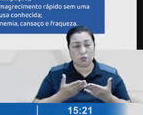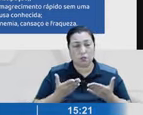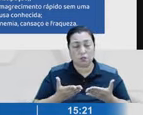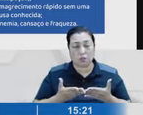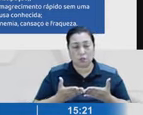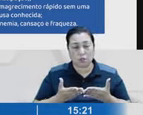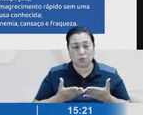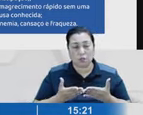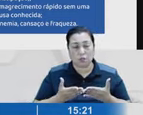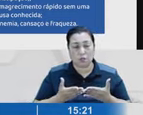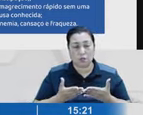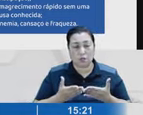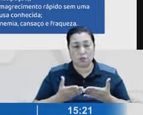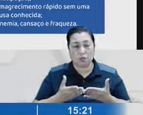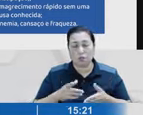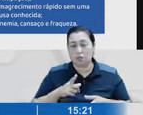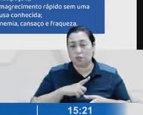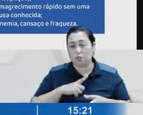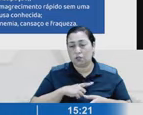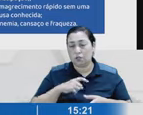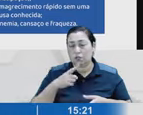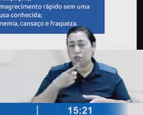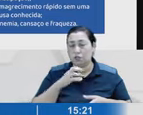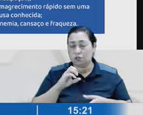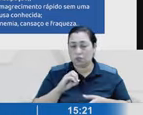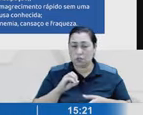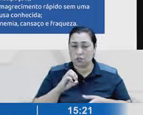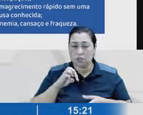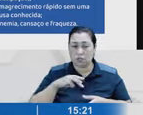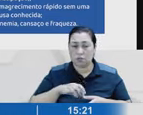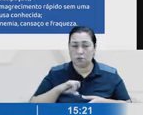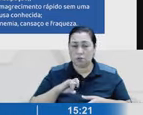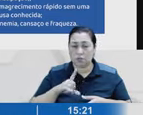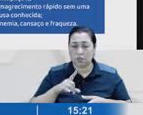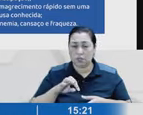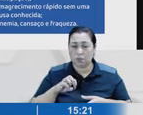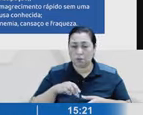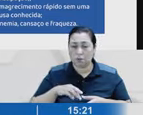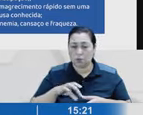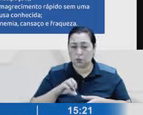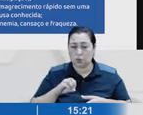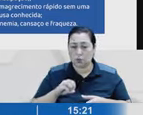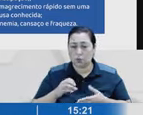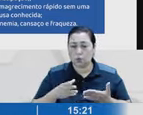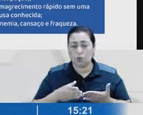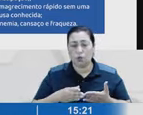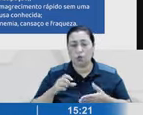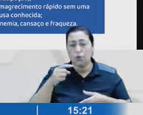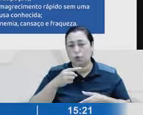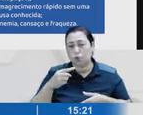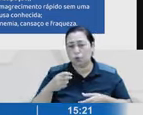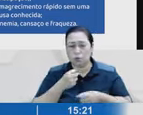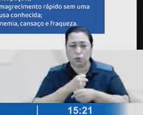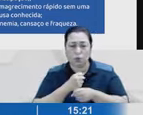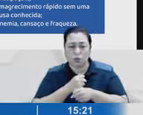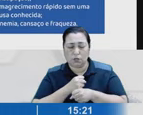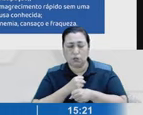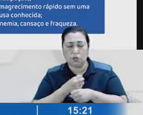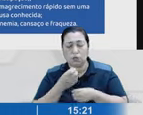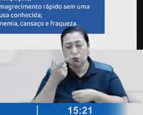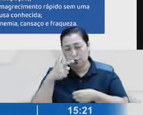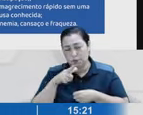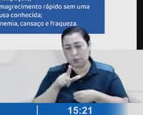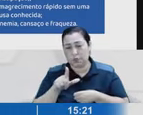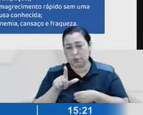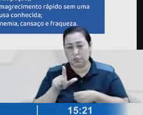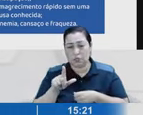ou moderada. Ele tinha aí 10 milímetros, né, 1 centímetro, aí em 1 ano a gente acaba